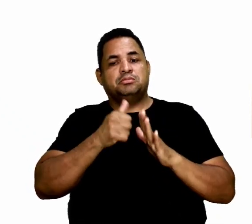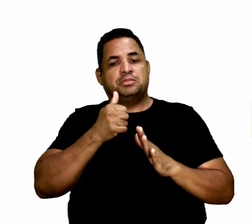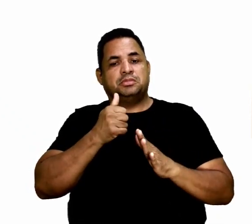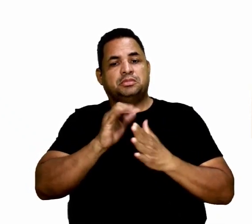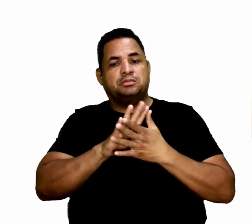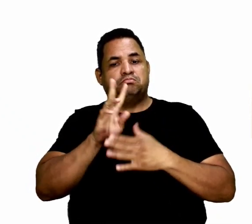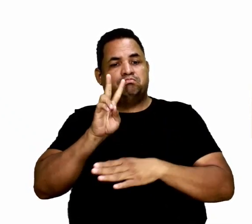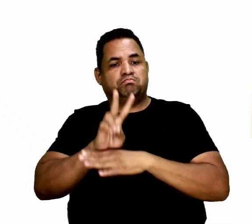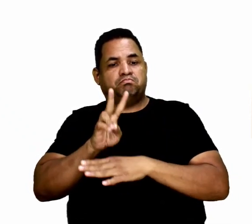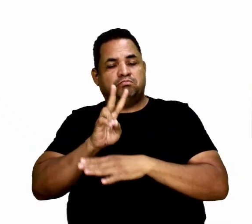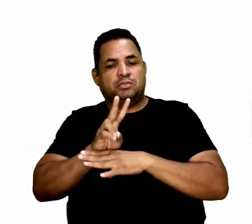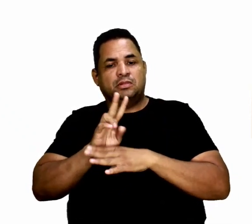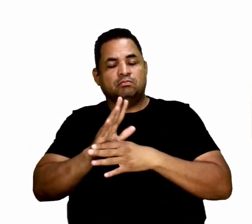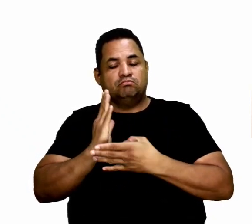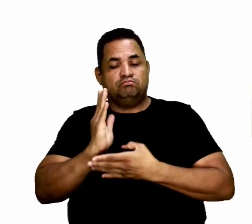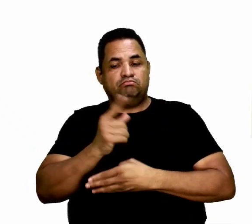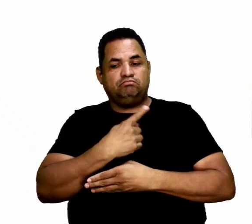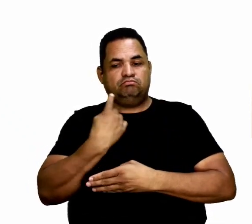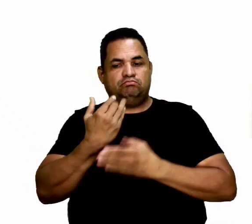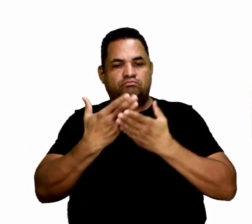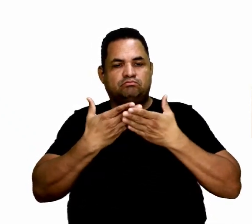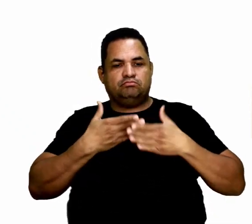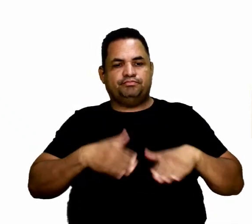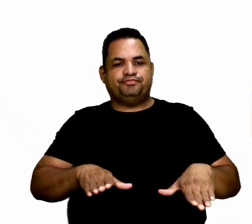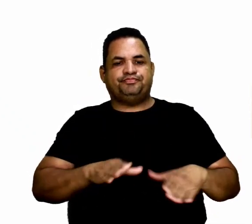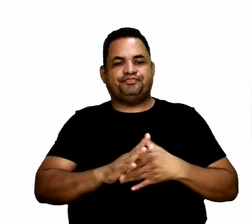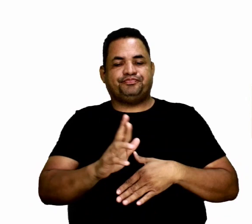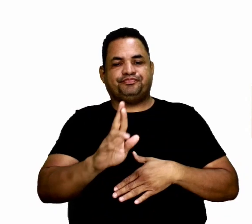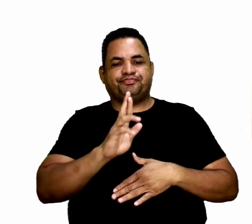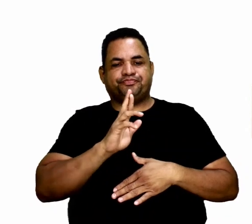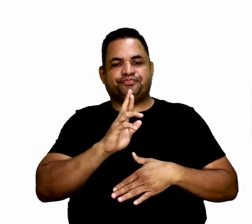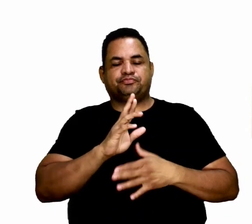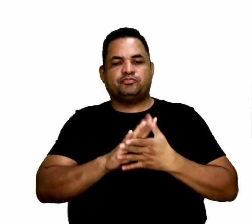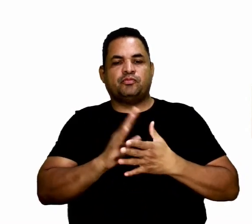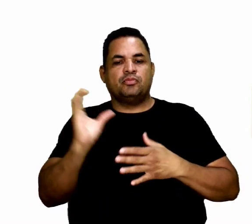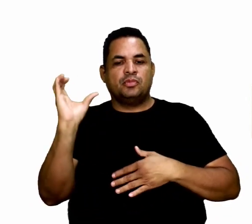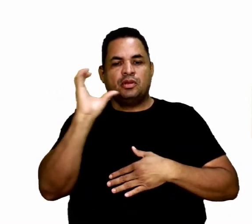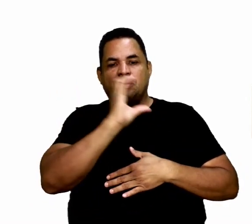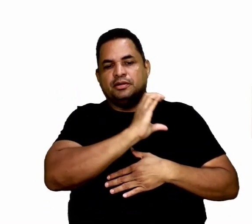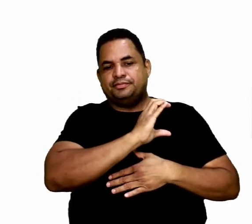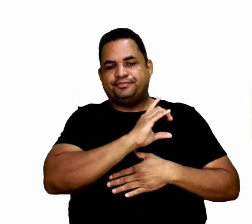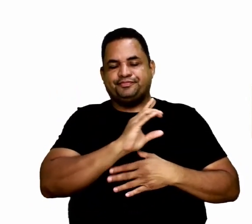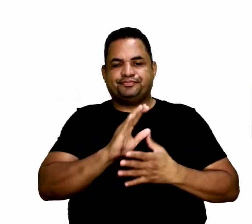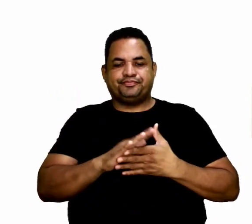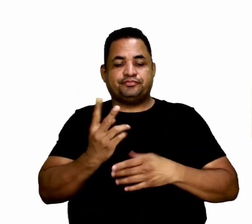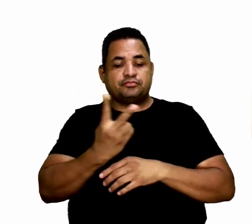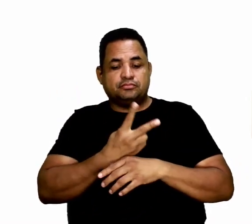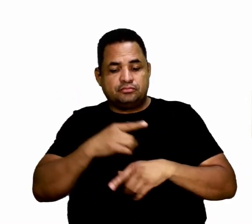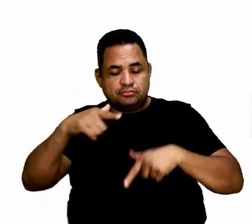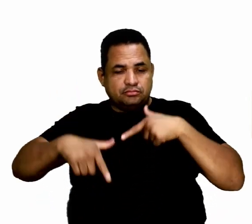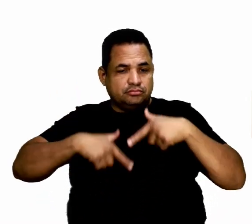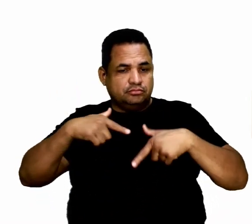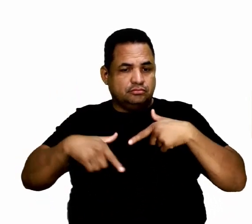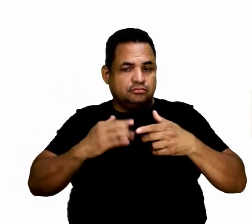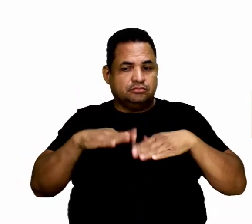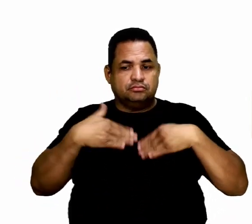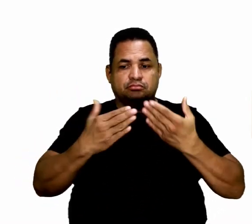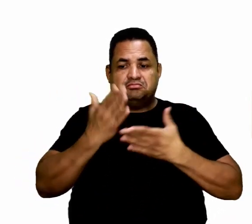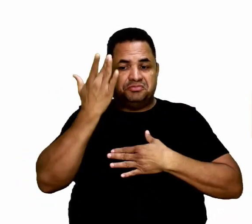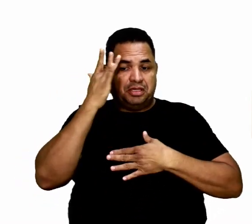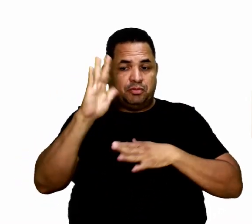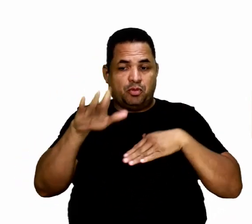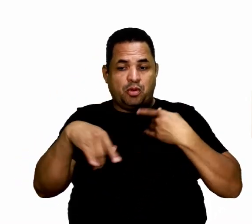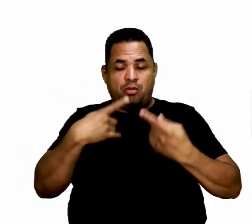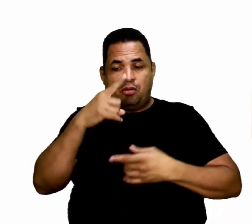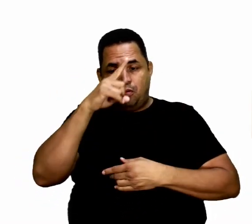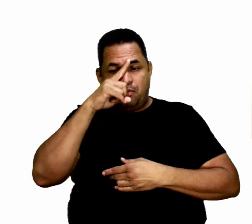Já nascemos com ela. A resposta é rápida e não específica. Ela procura agir. Ela não sabe qual é o perigo, mas ela vai